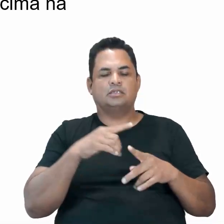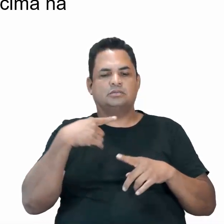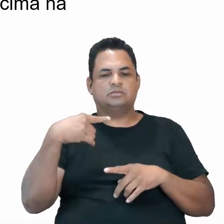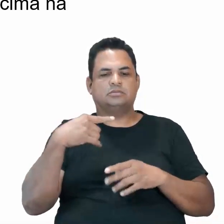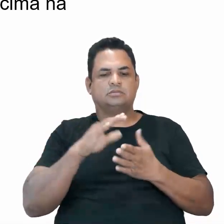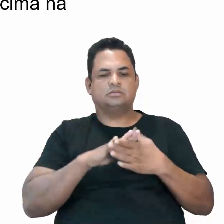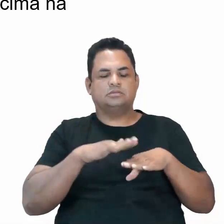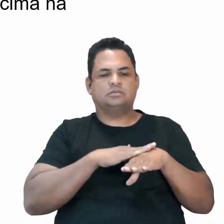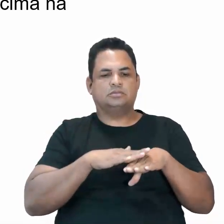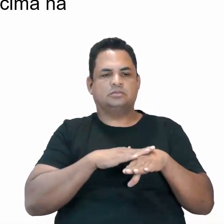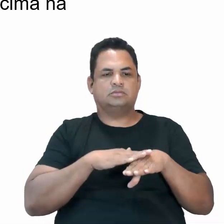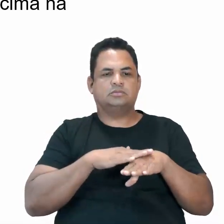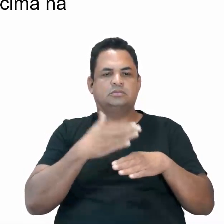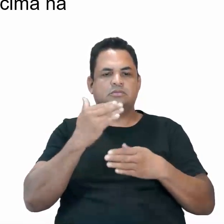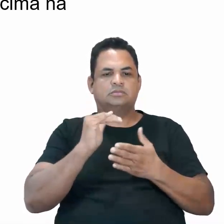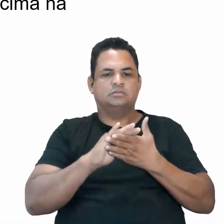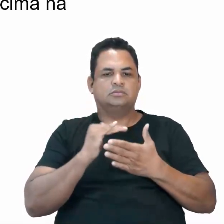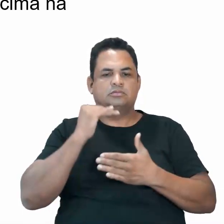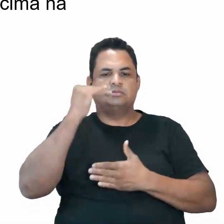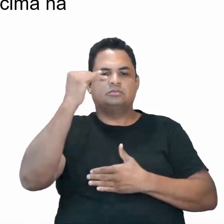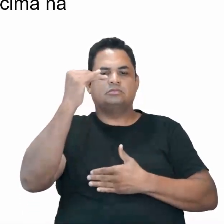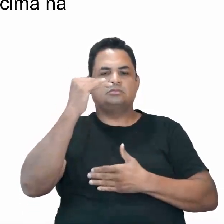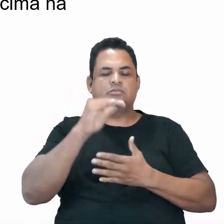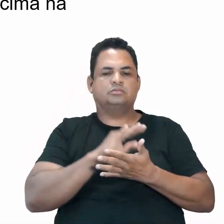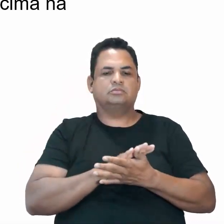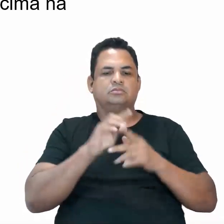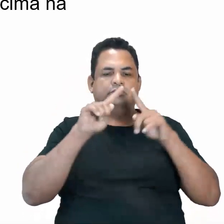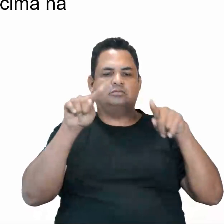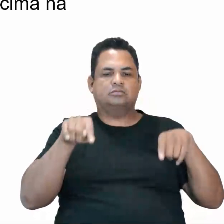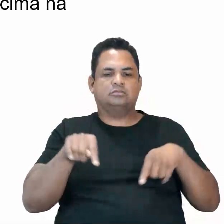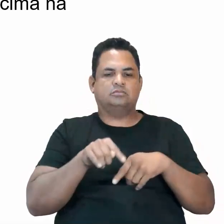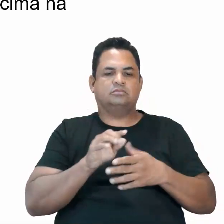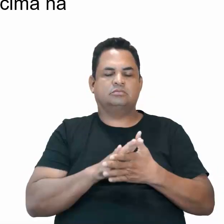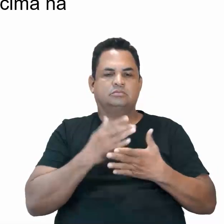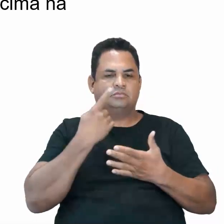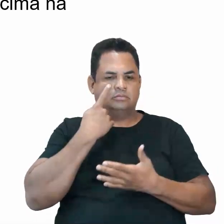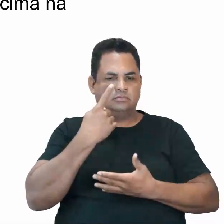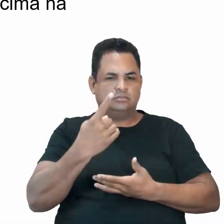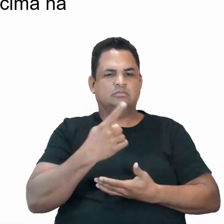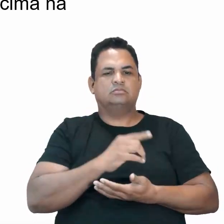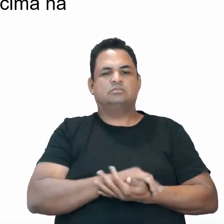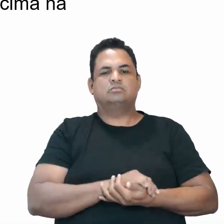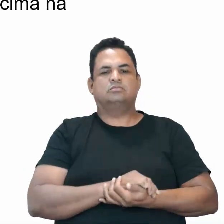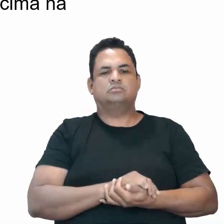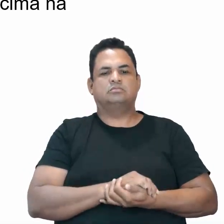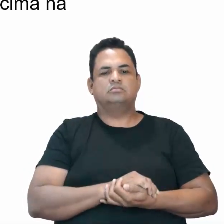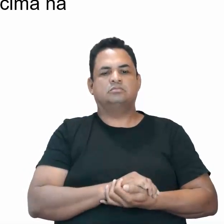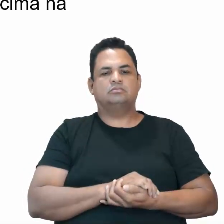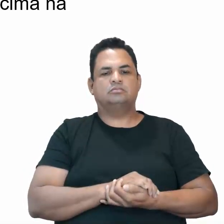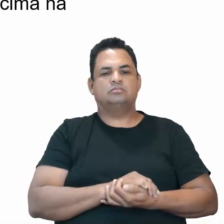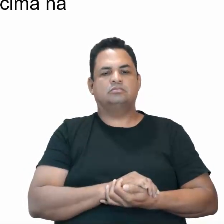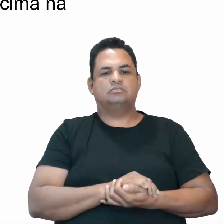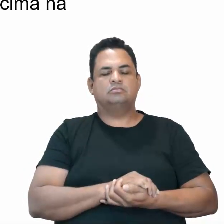atritada por um que está acima na tabela. Então, você dá uma olhadinha aí.